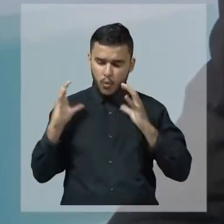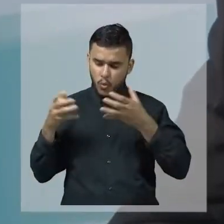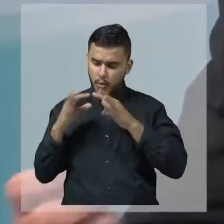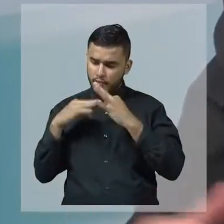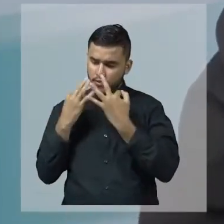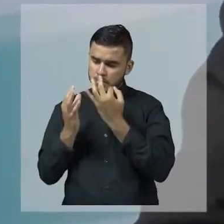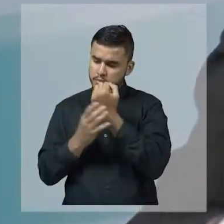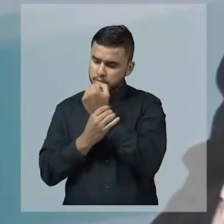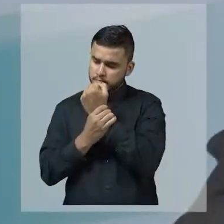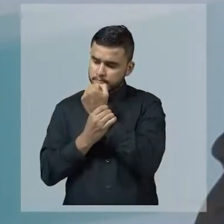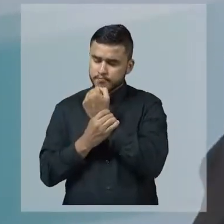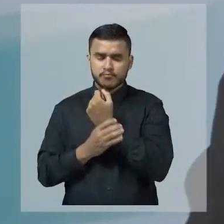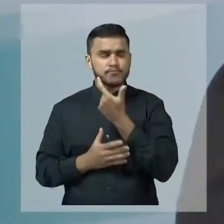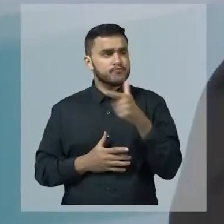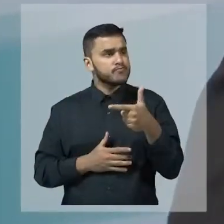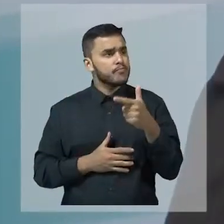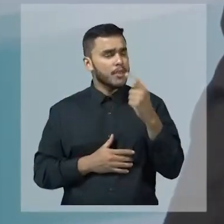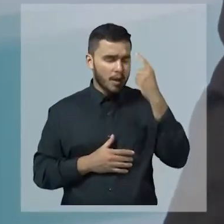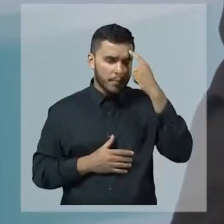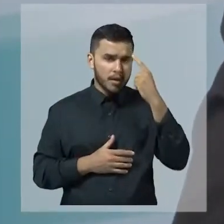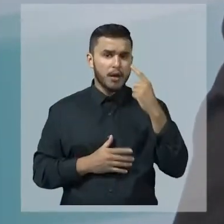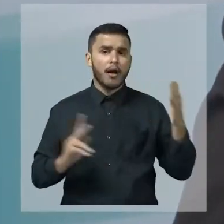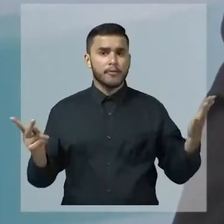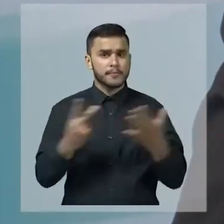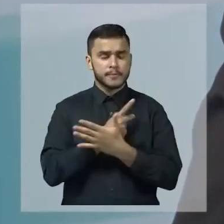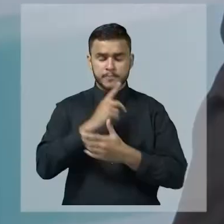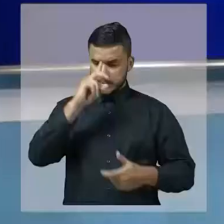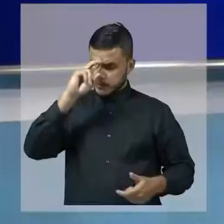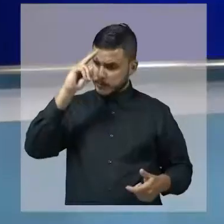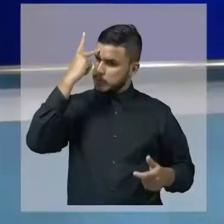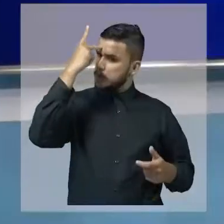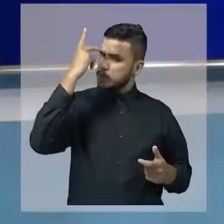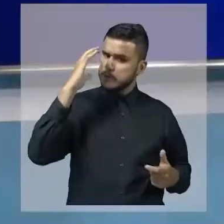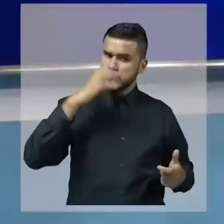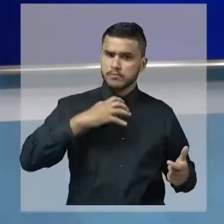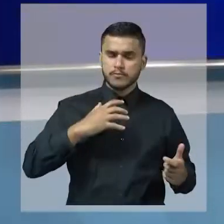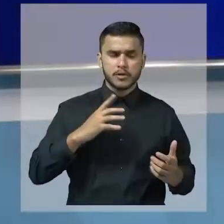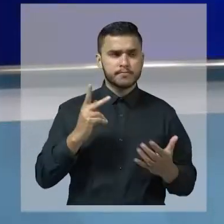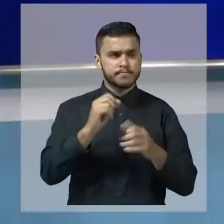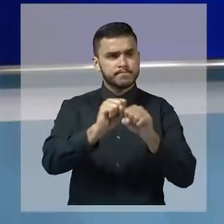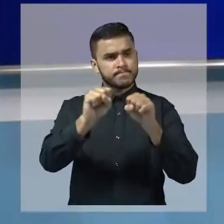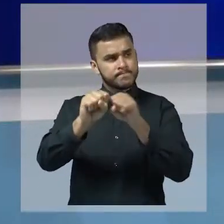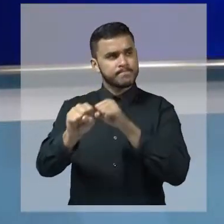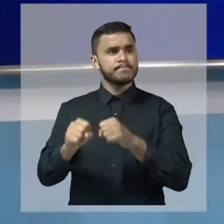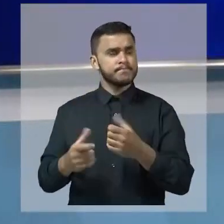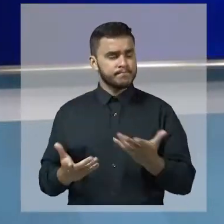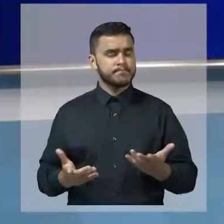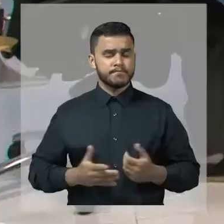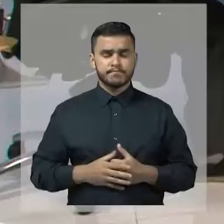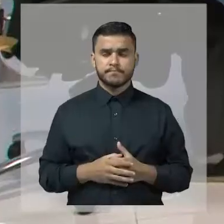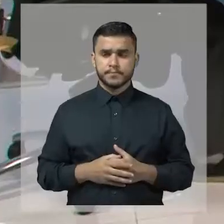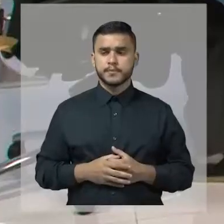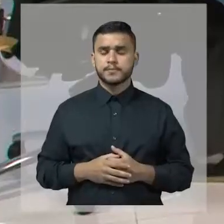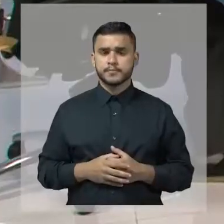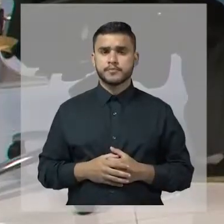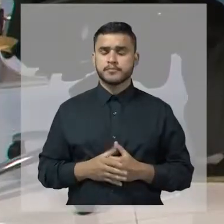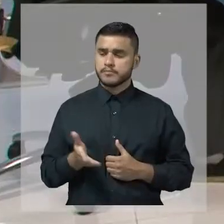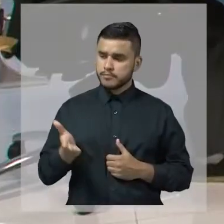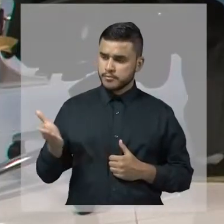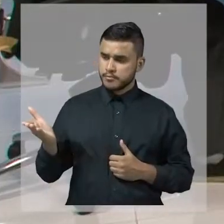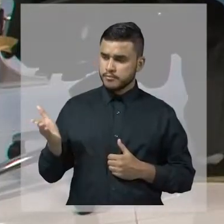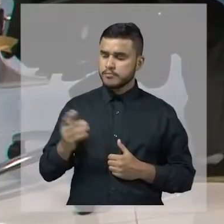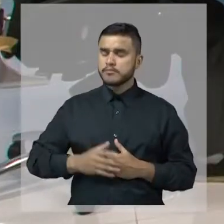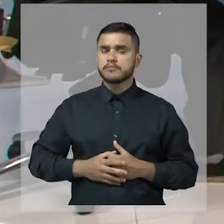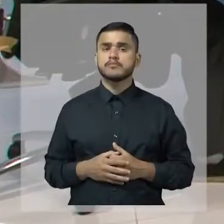sem ambiência familiar a praticar essas barbáries. Professor Djalma Pinto. Arnaldo, o Freud dizia o seguinte: o